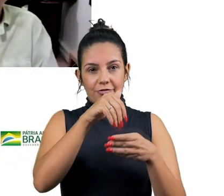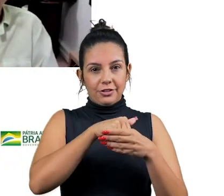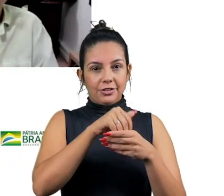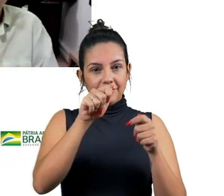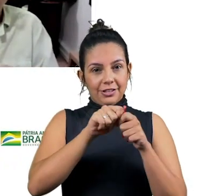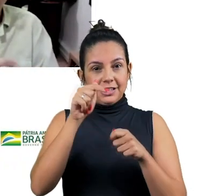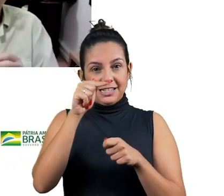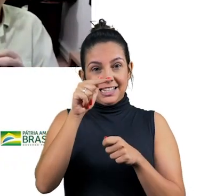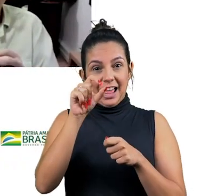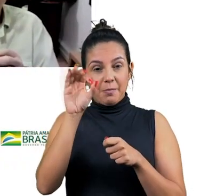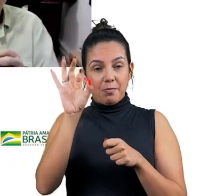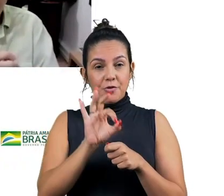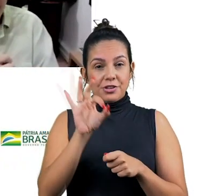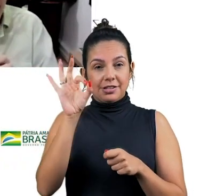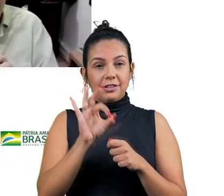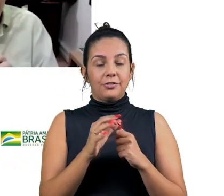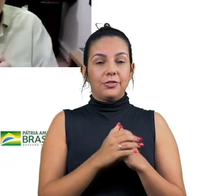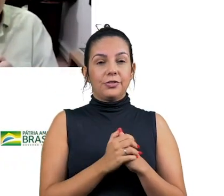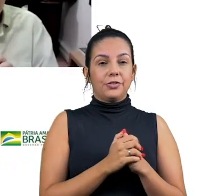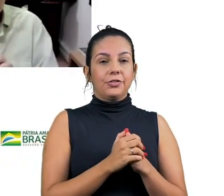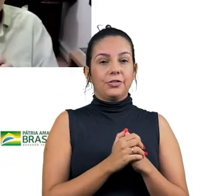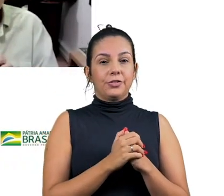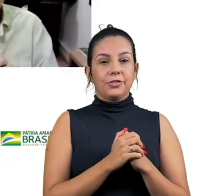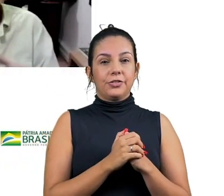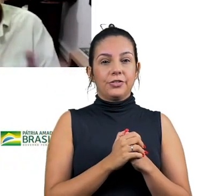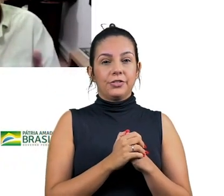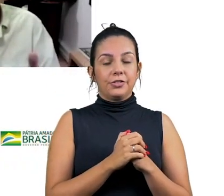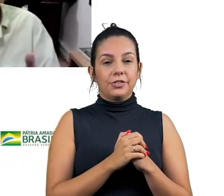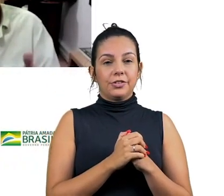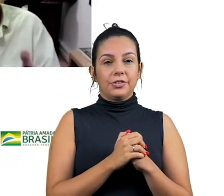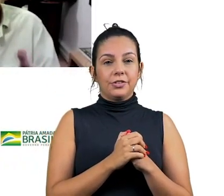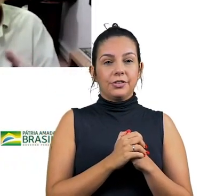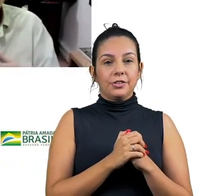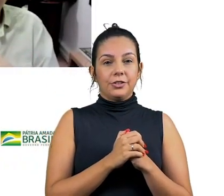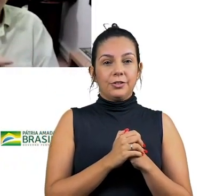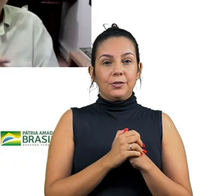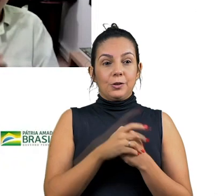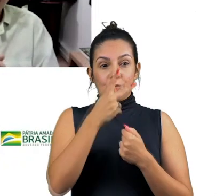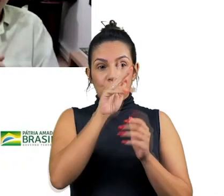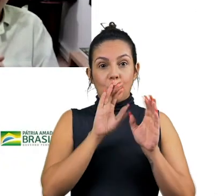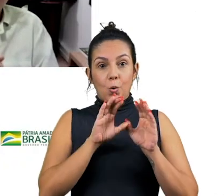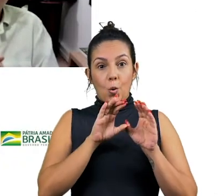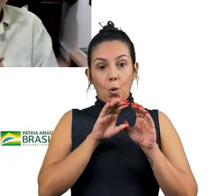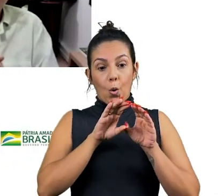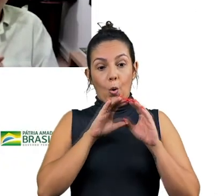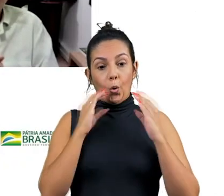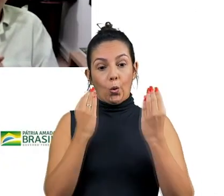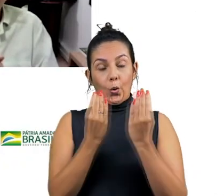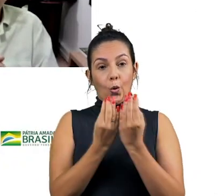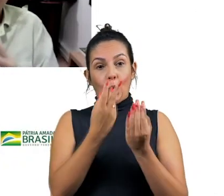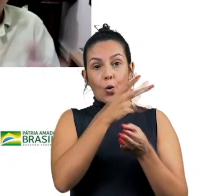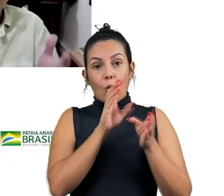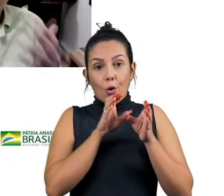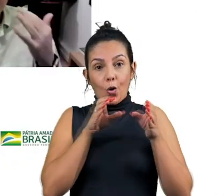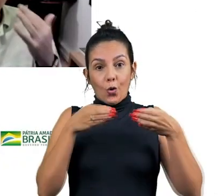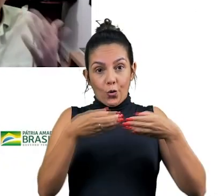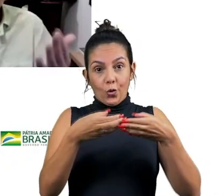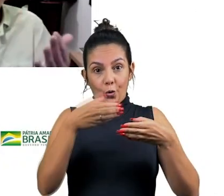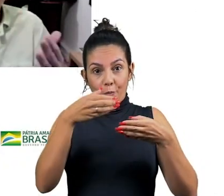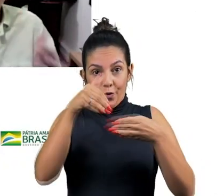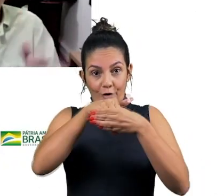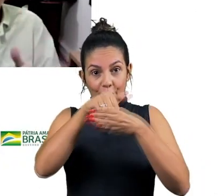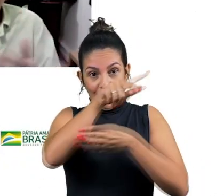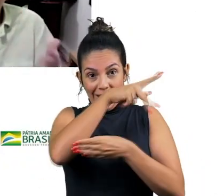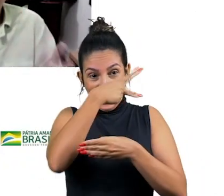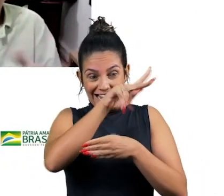eleição, ele fez 70% do parlamento, né? Então, eu disse, cara,